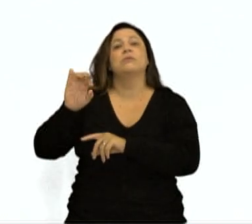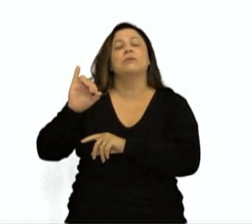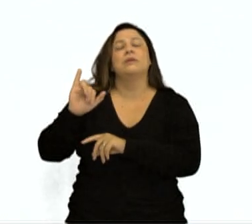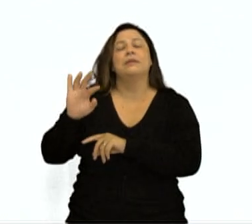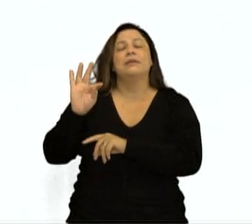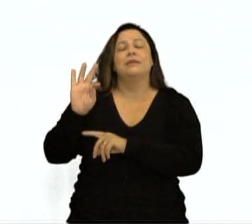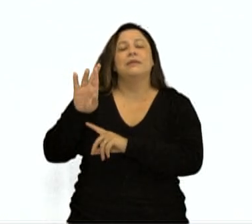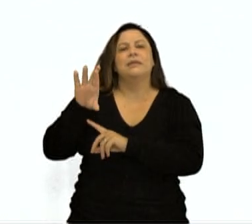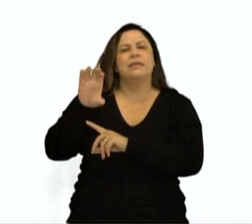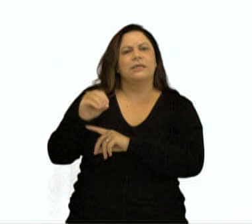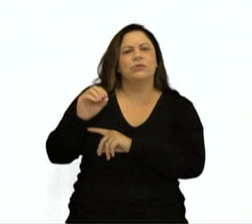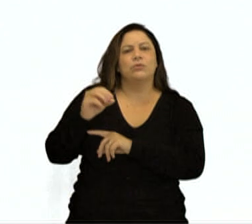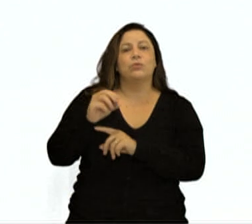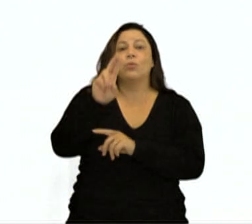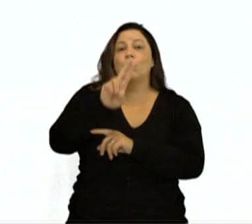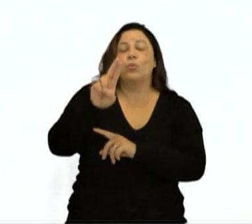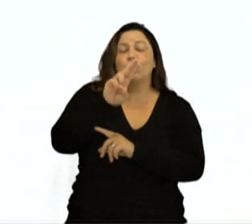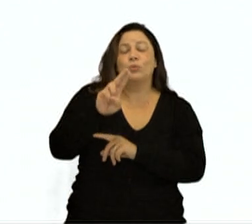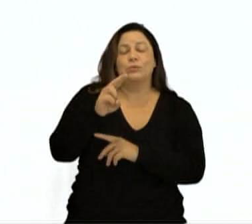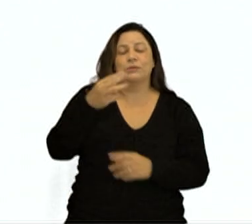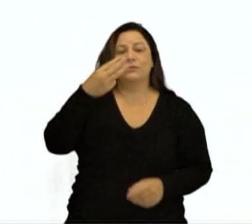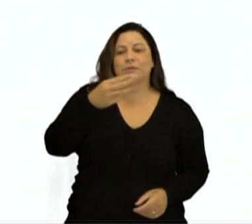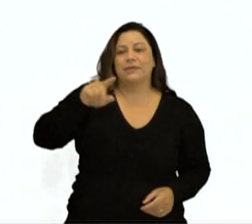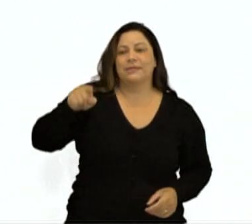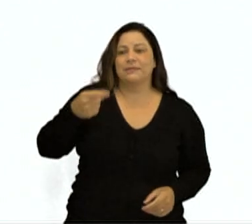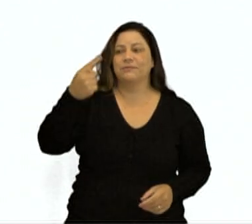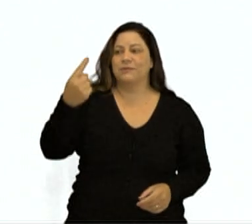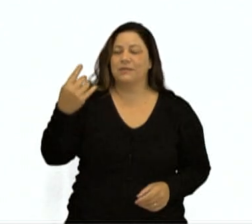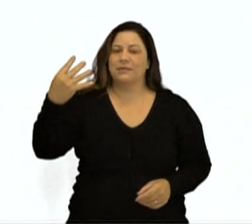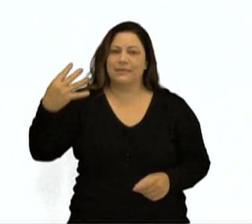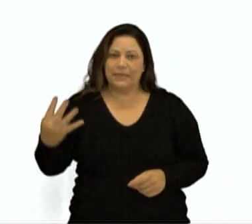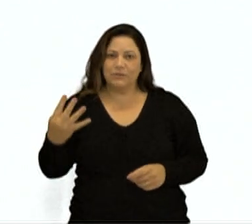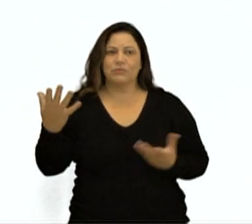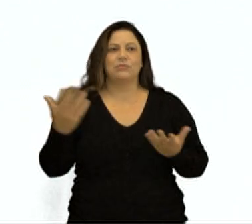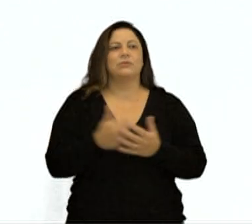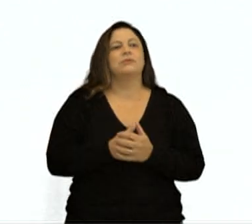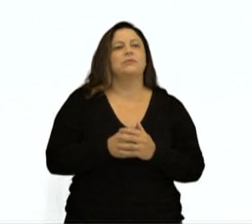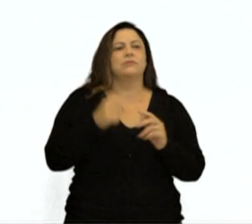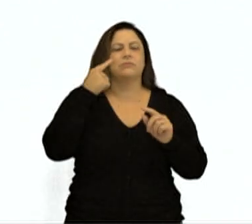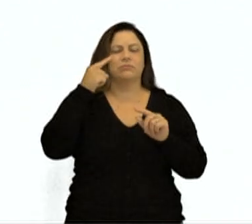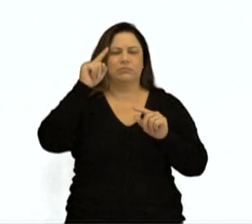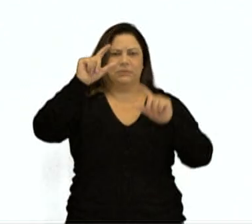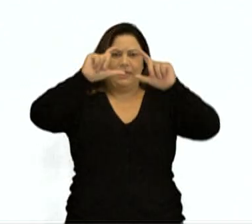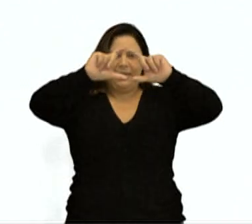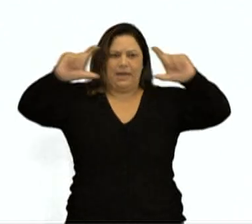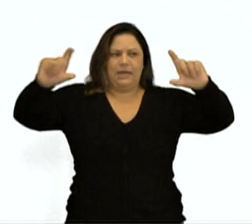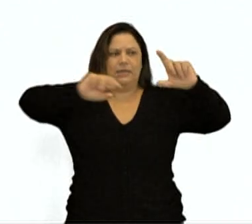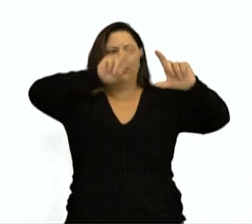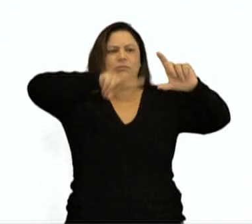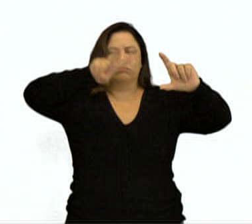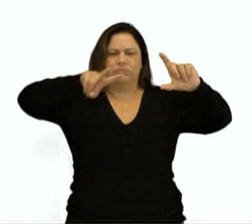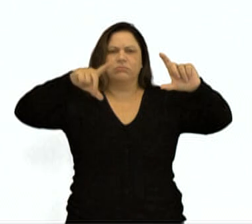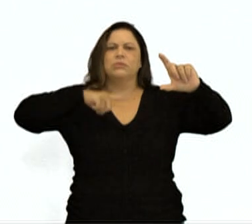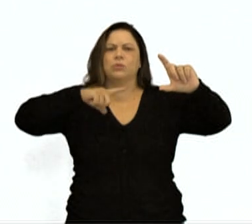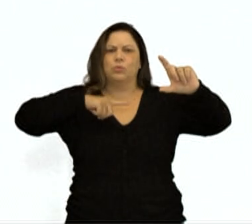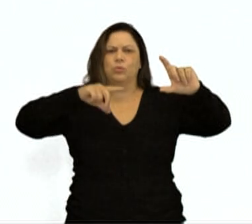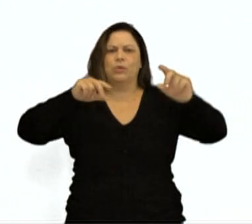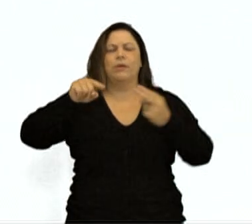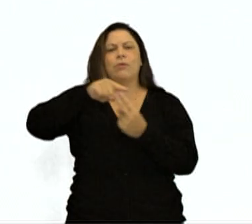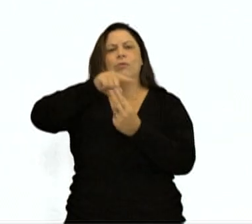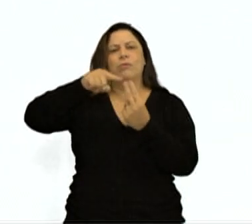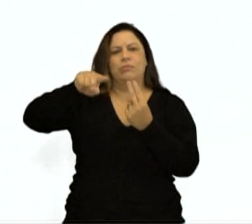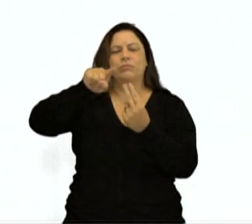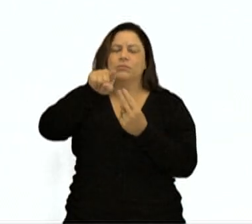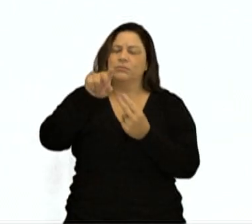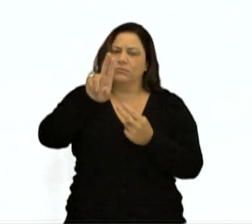π 3,14. Aqui é aquele exemplo. O problema está dizendo qual é o valor de π que você tem que utilizar. E isso daqui